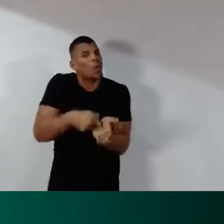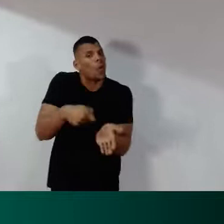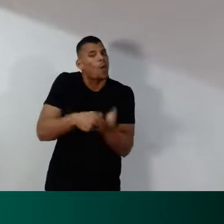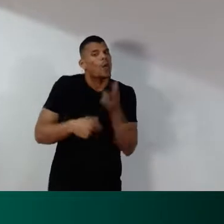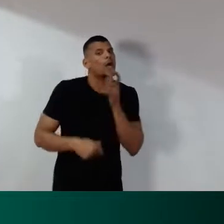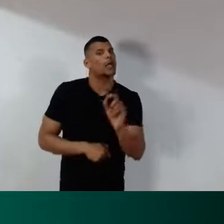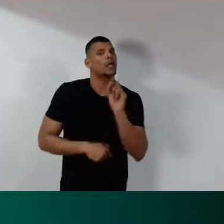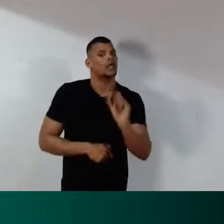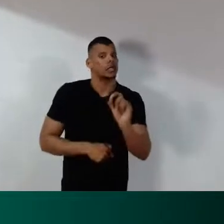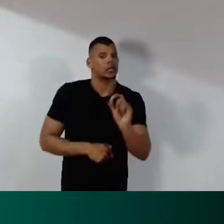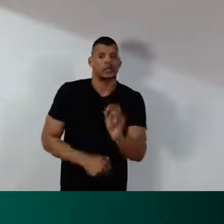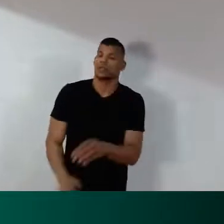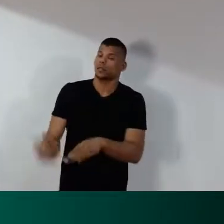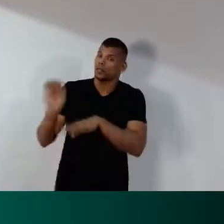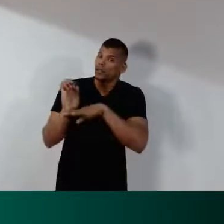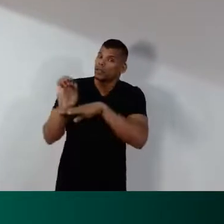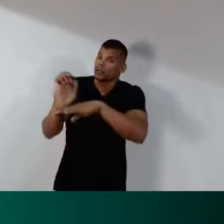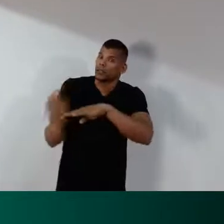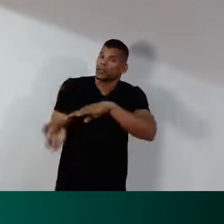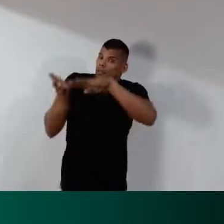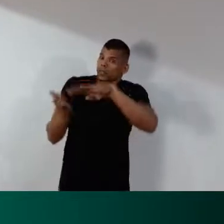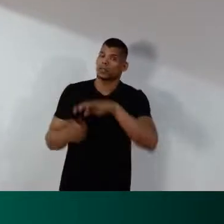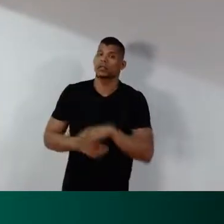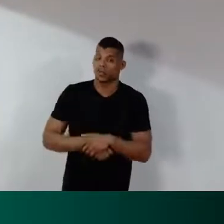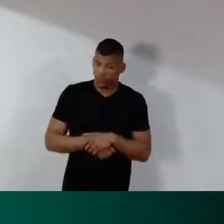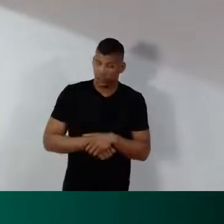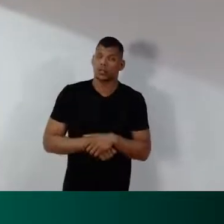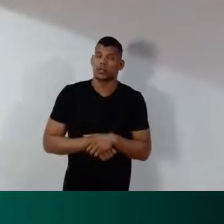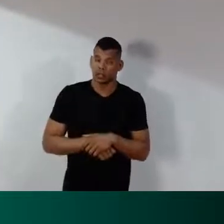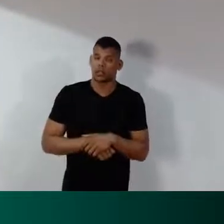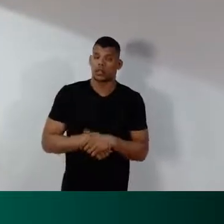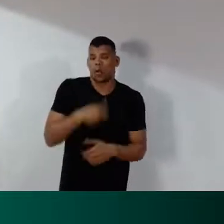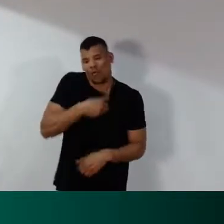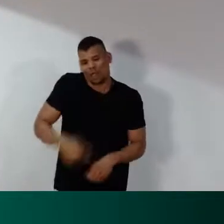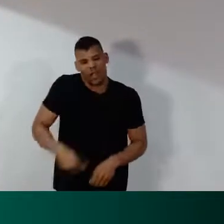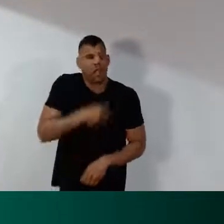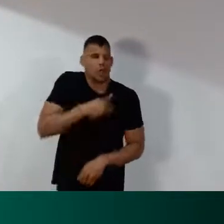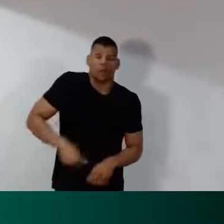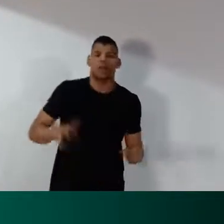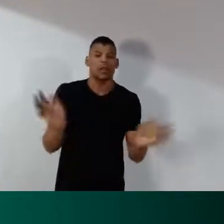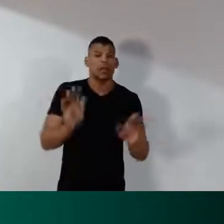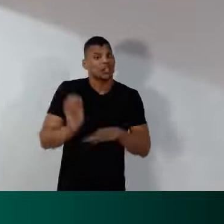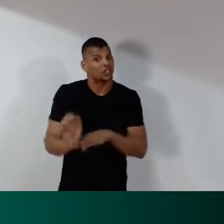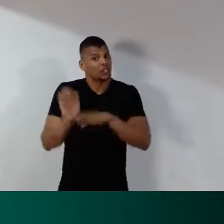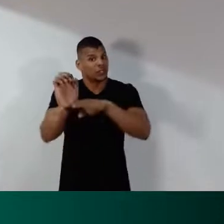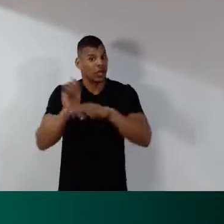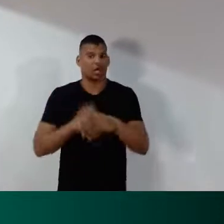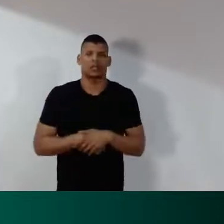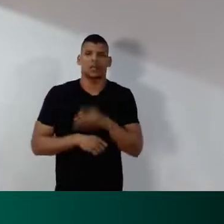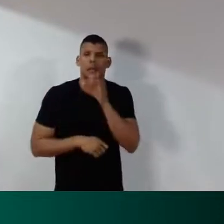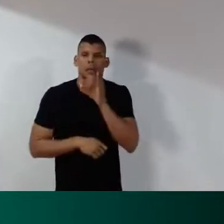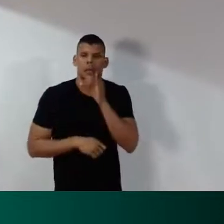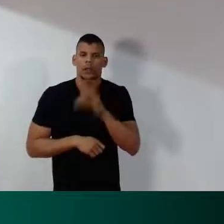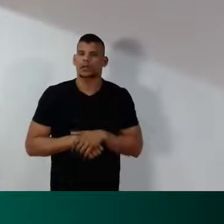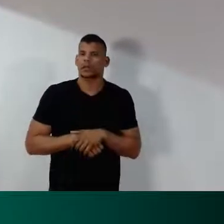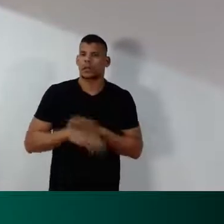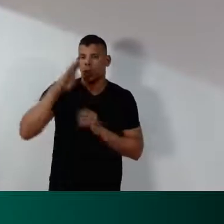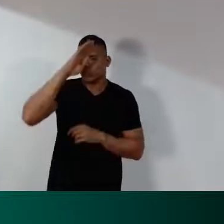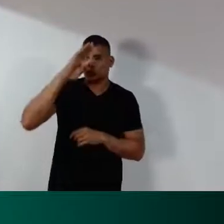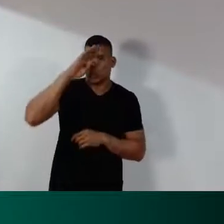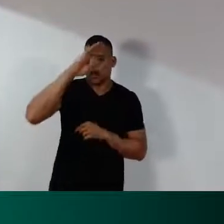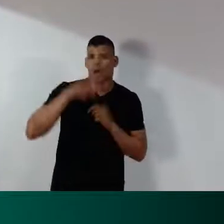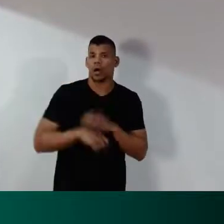que cobrar de quem no estado independente de qualquer governo que seja governo bolsonaro aqui era o